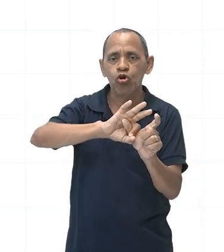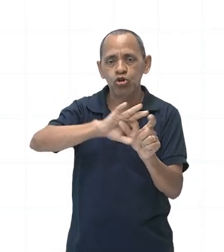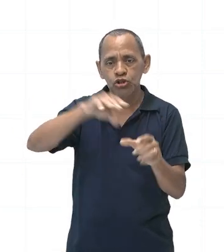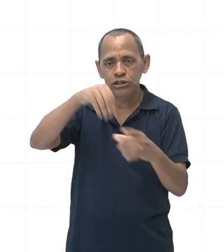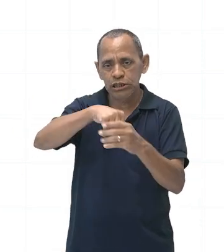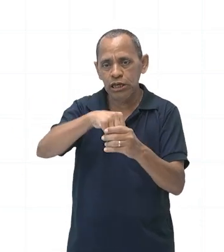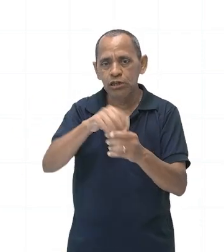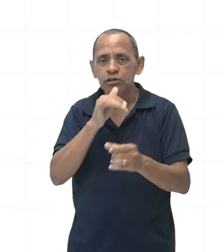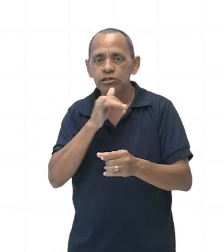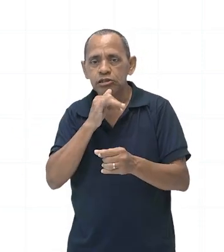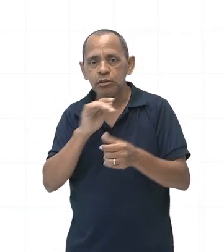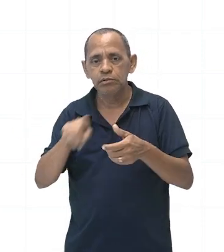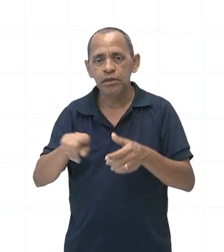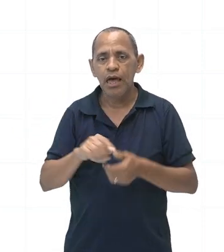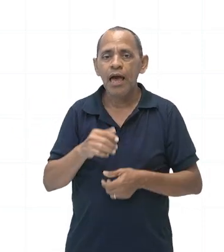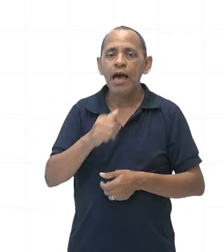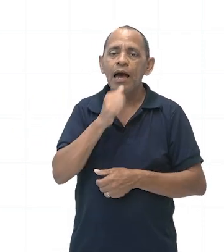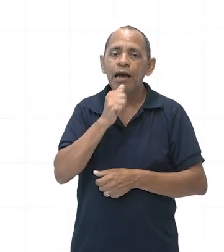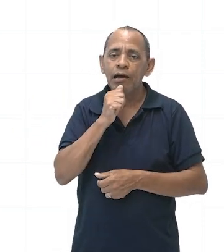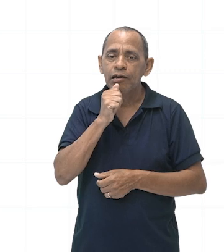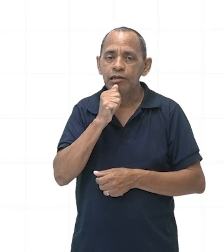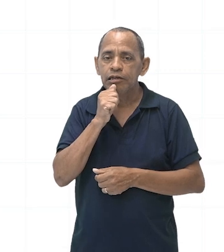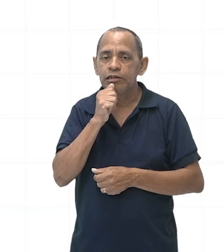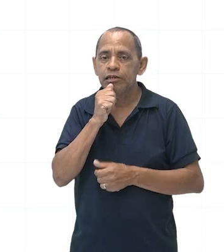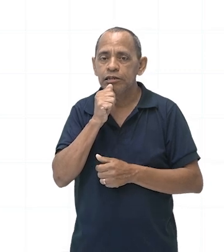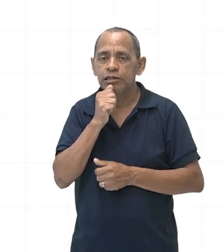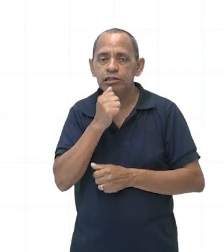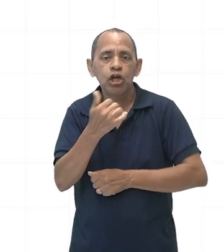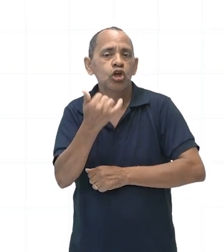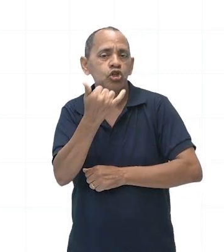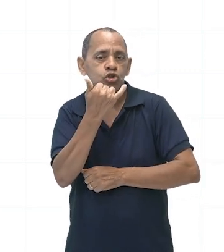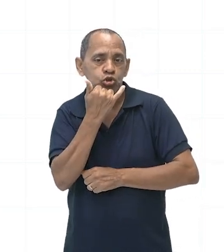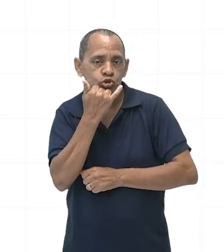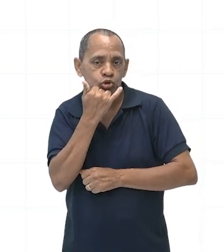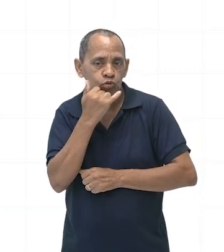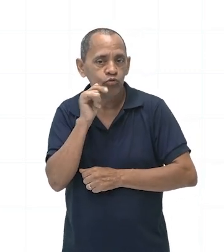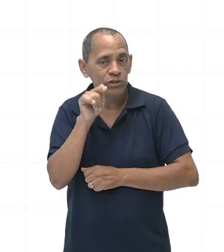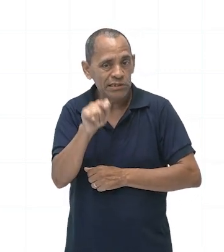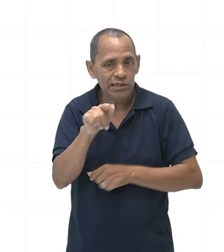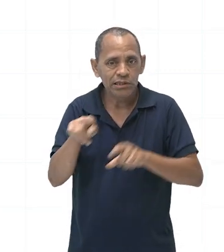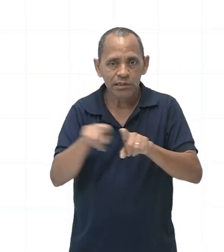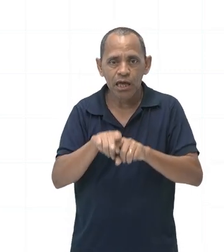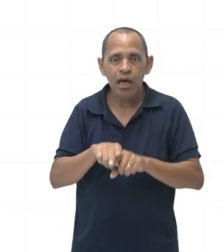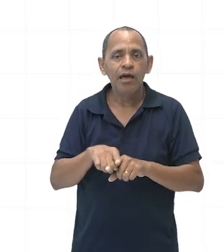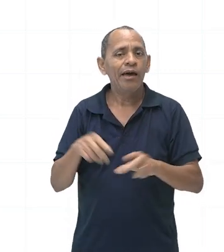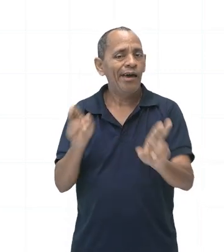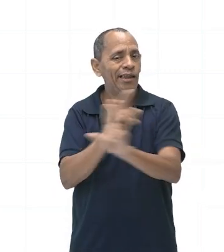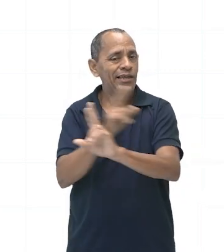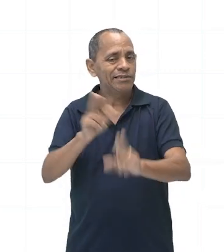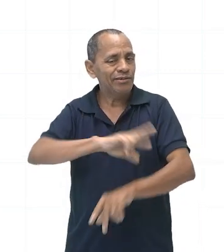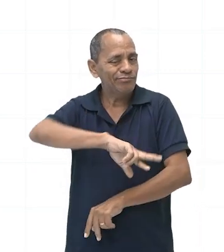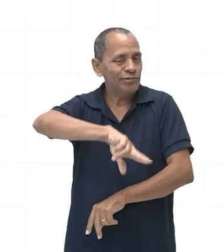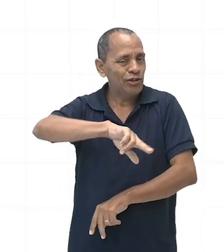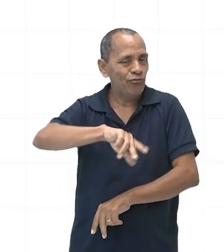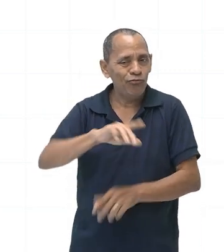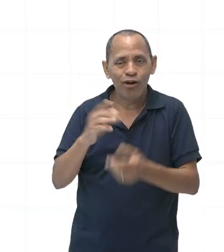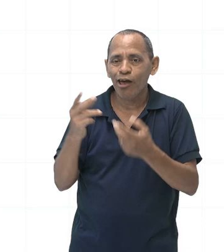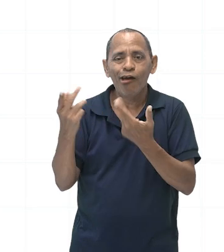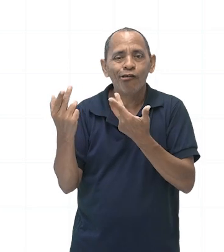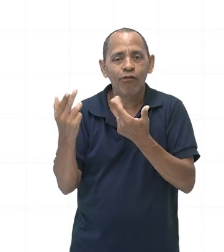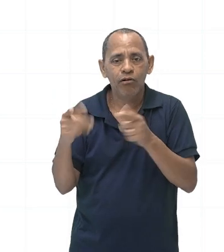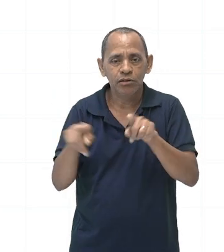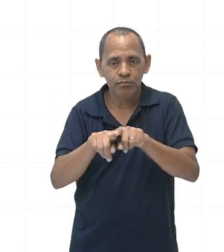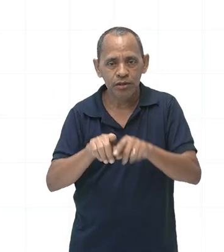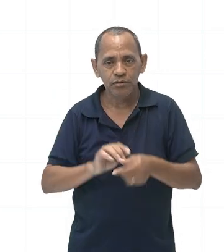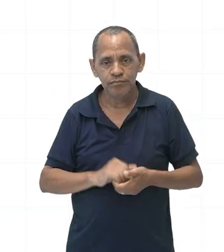Ainda que eu te perdoe, nossa relação não será mais a mesma. Novamente, uma situação em que a minha oração